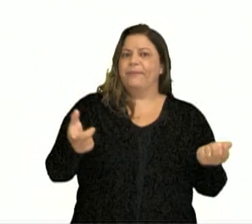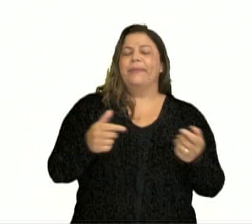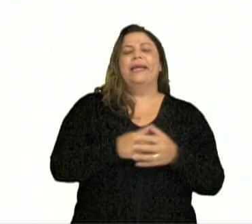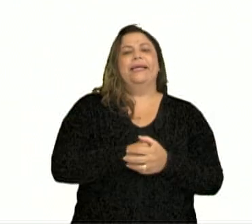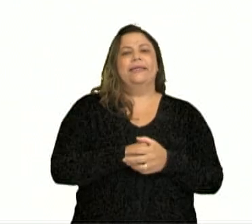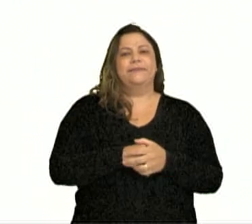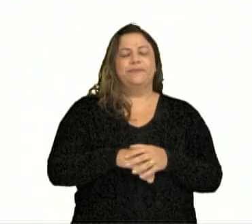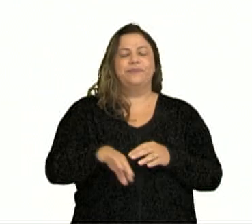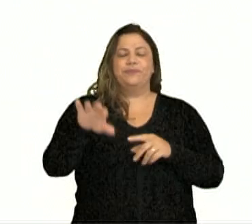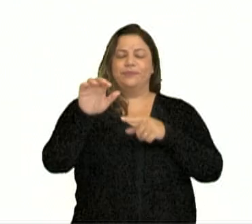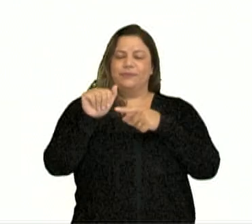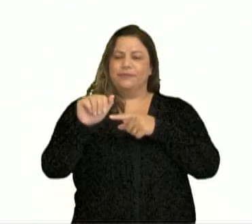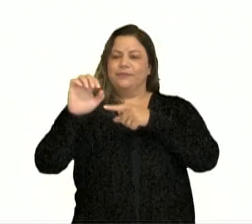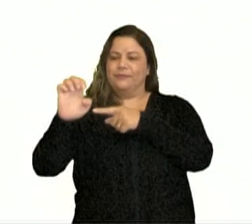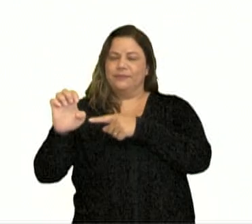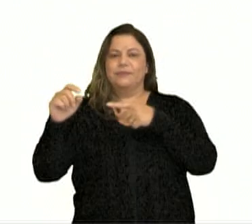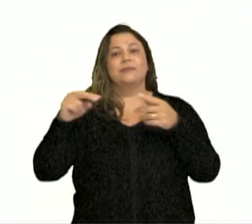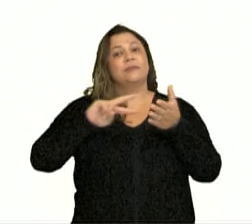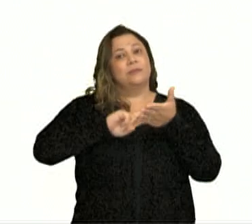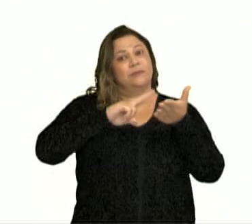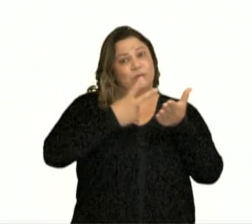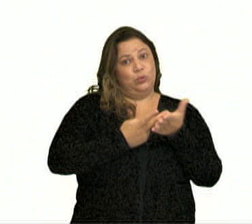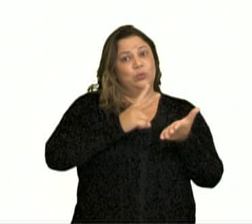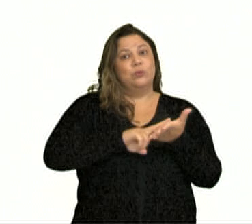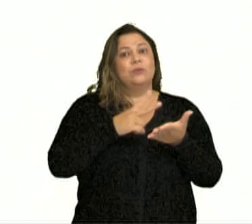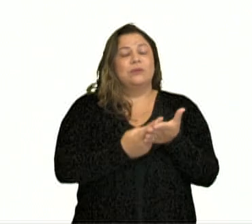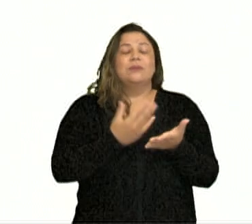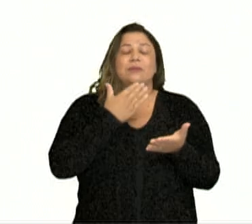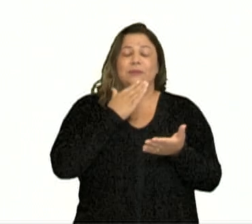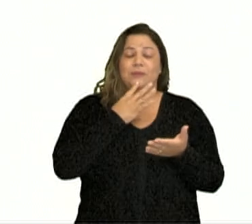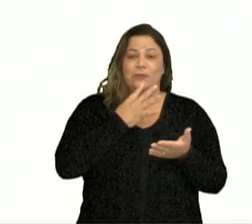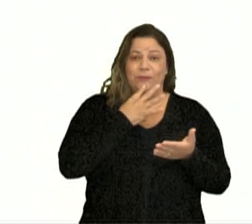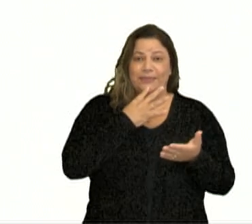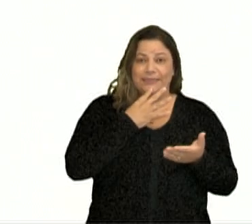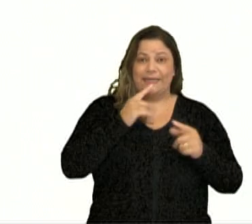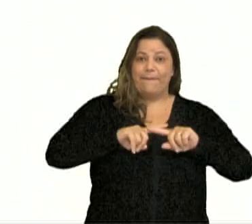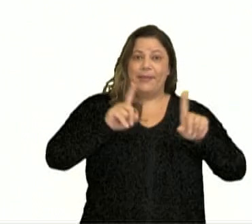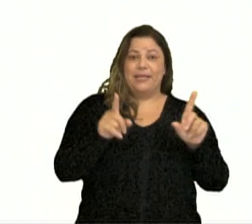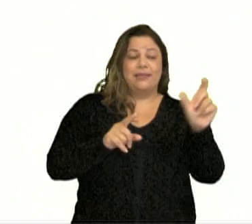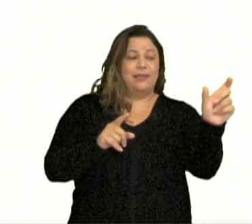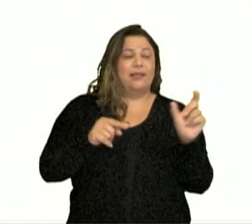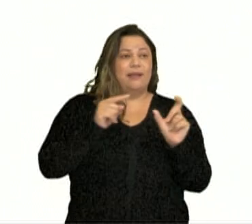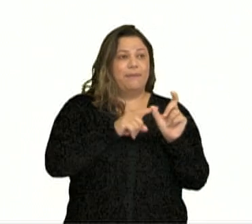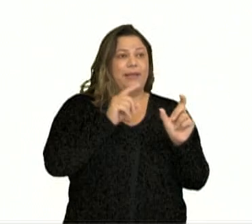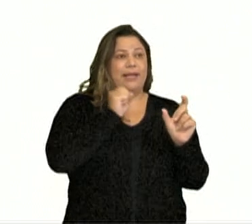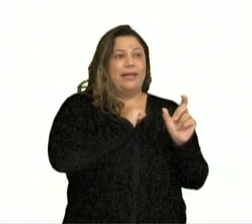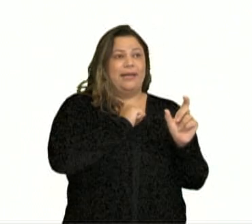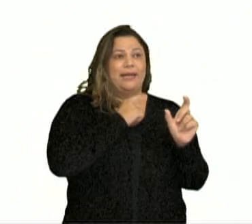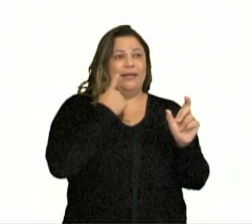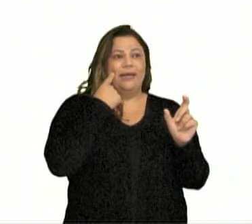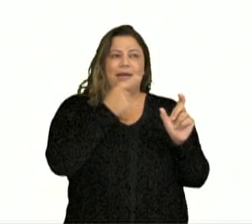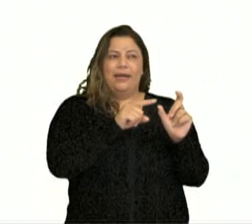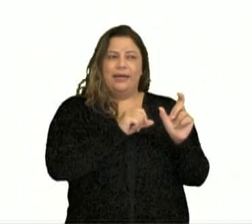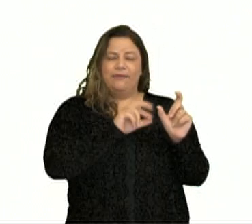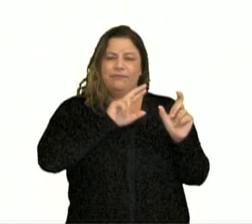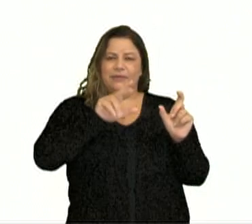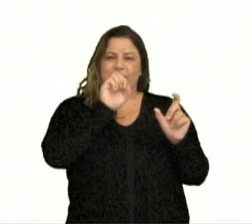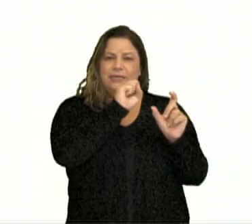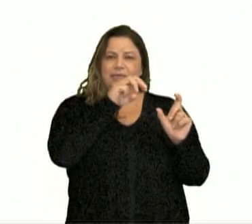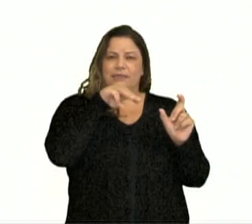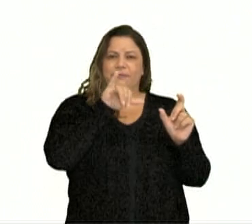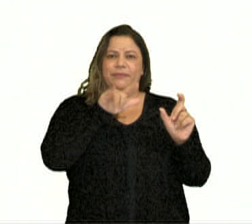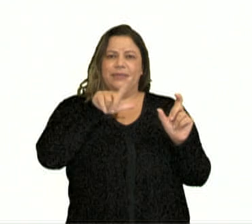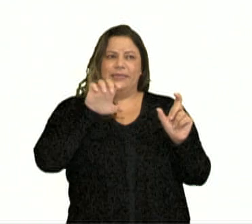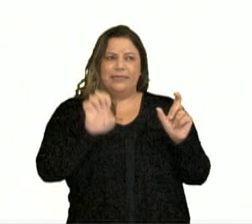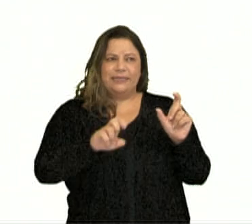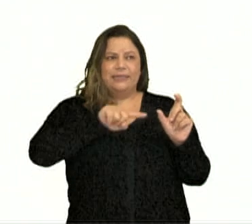e. Então, você tem que conhecer a tradução das palavras. Já as palavras smile and beautiful, por exemplo, embora